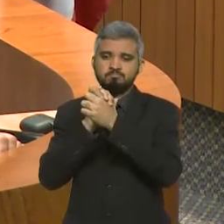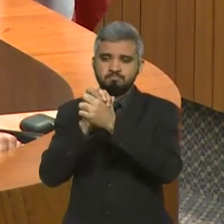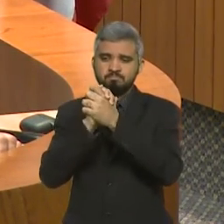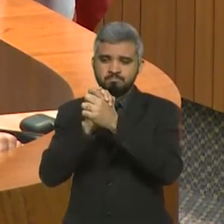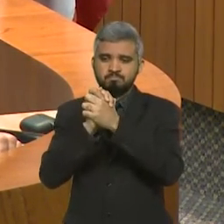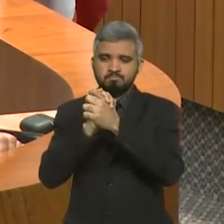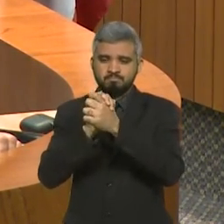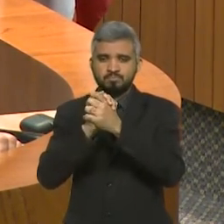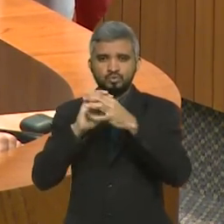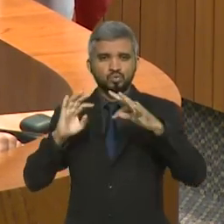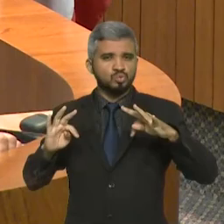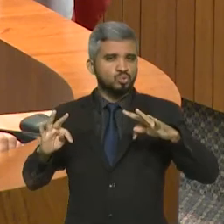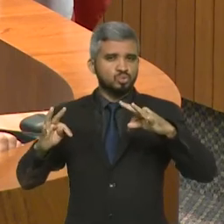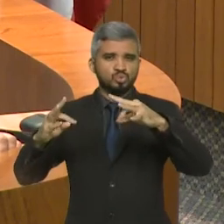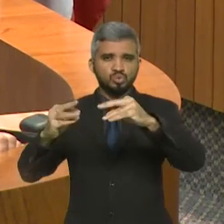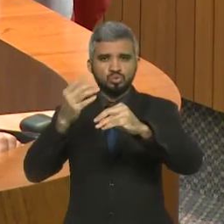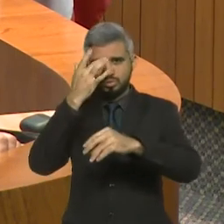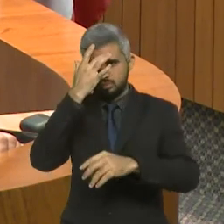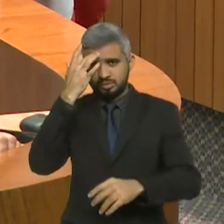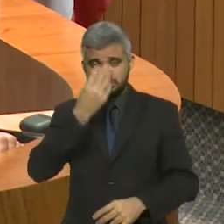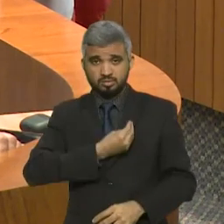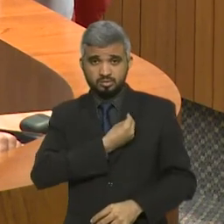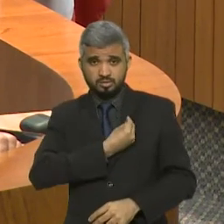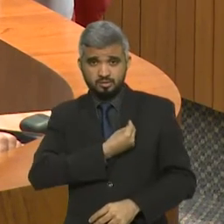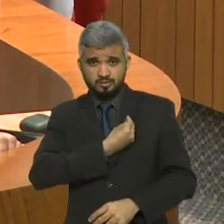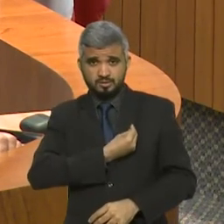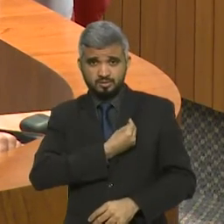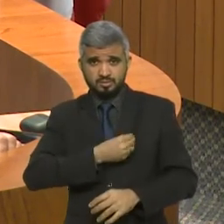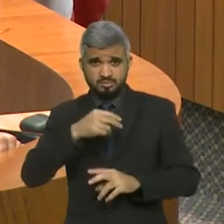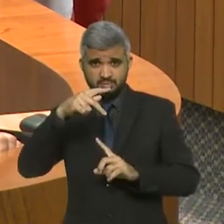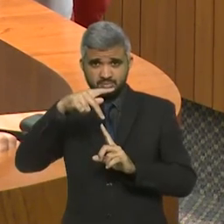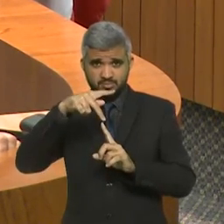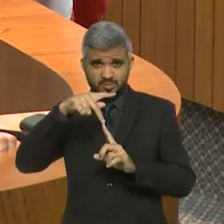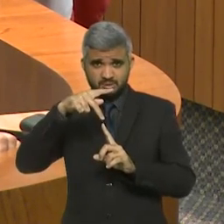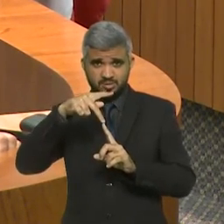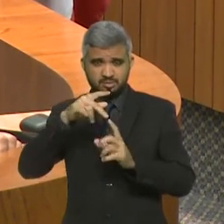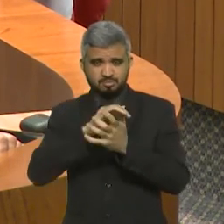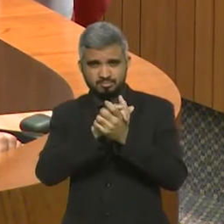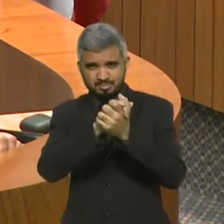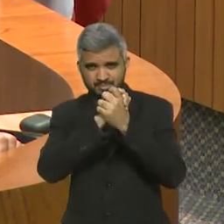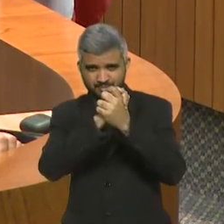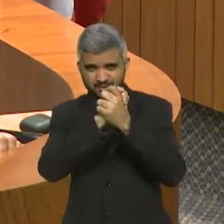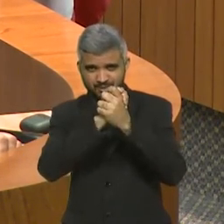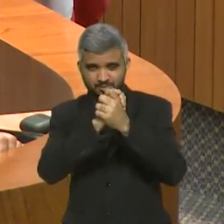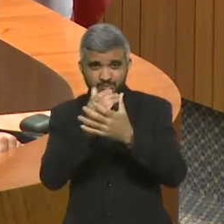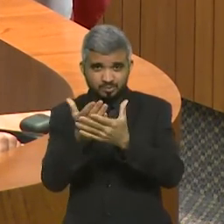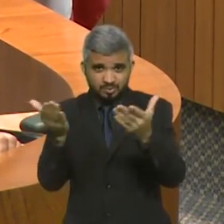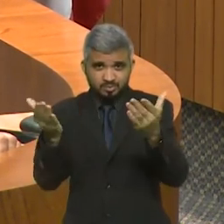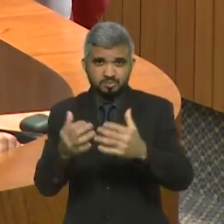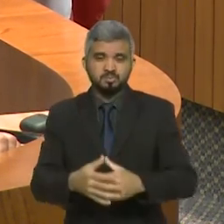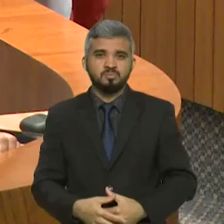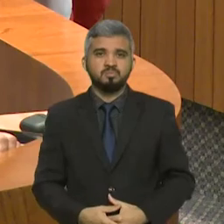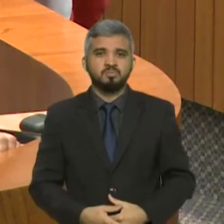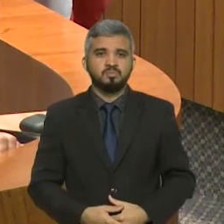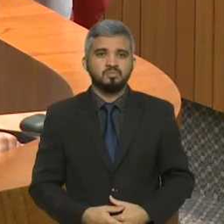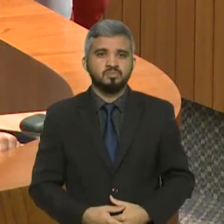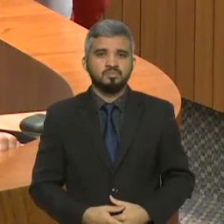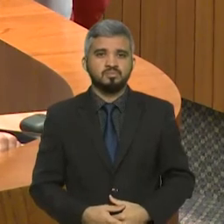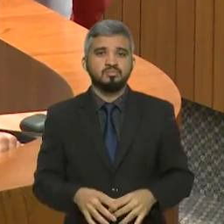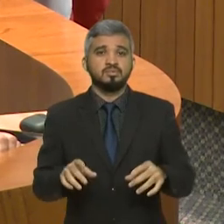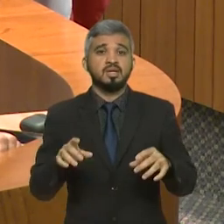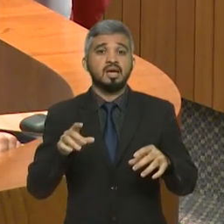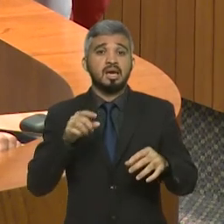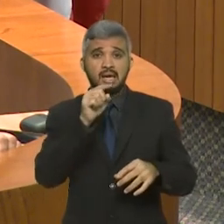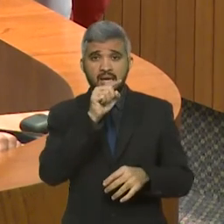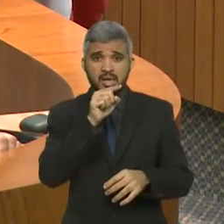povo, porque a cidade é constituída pelo seu povo, e quero também parabenizar essa cidade onde eu me nasci